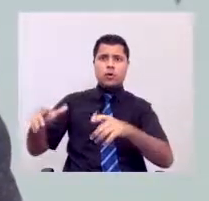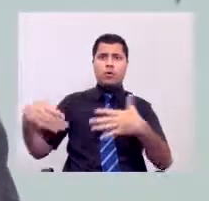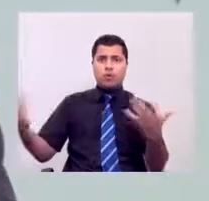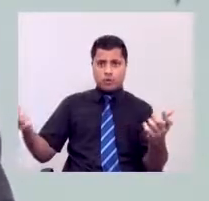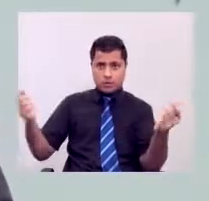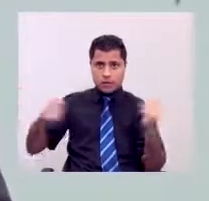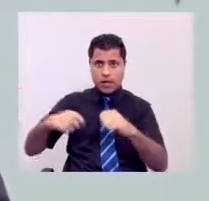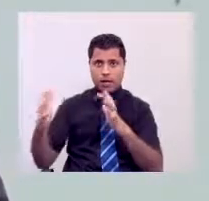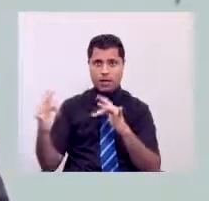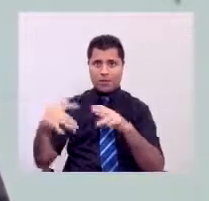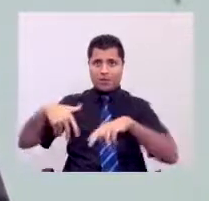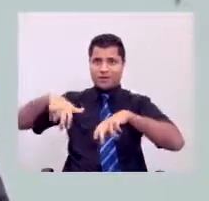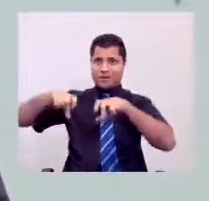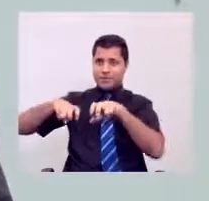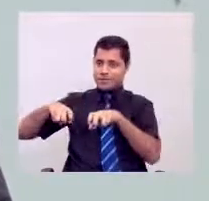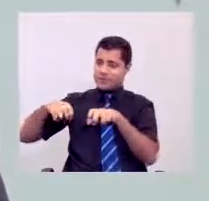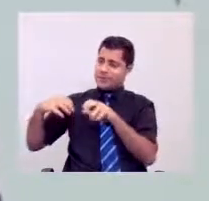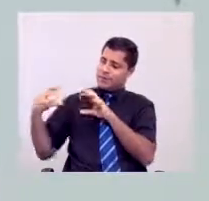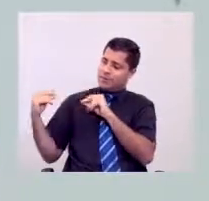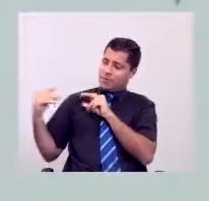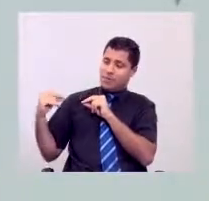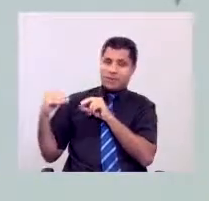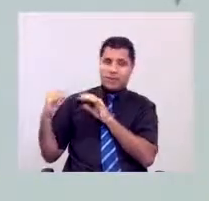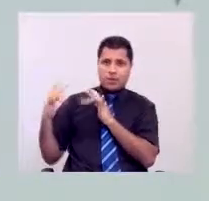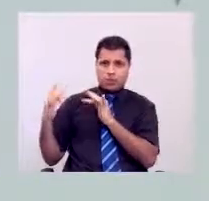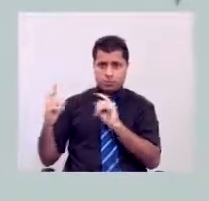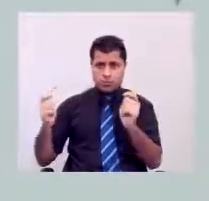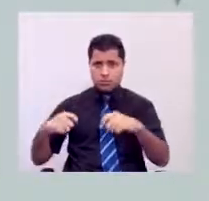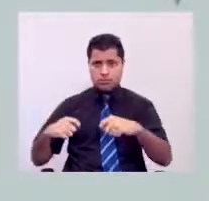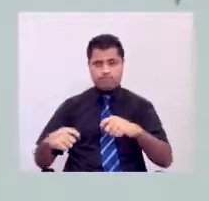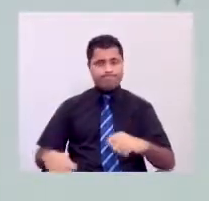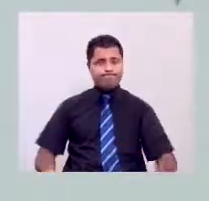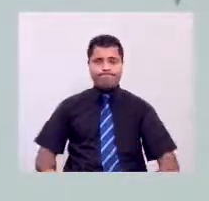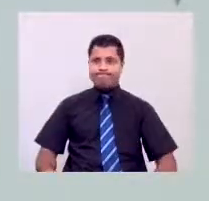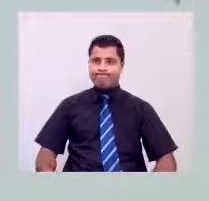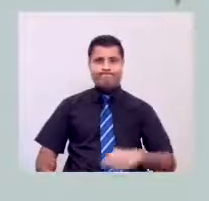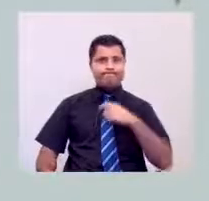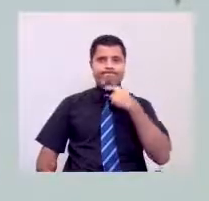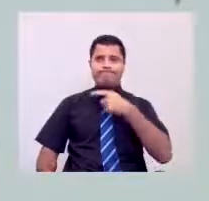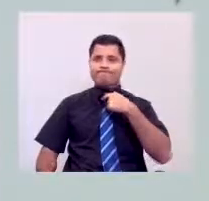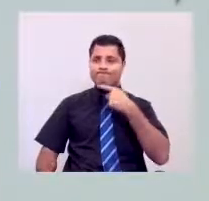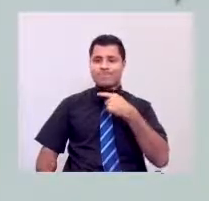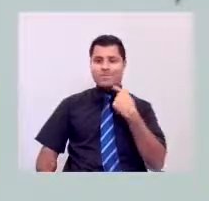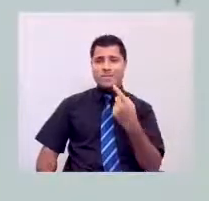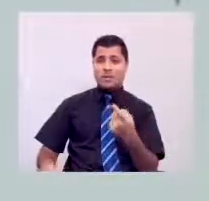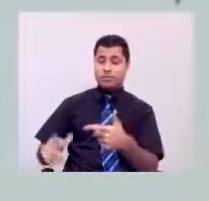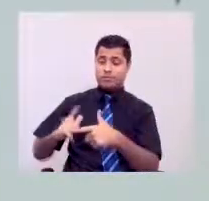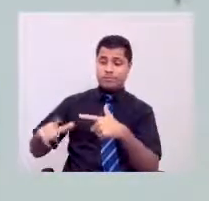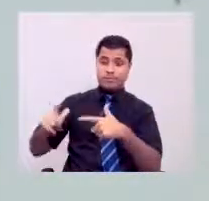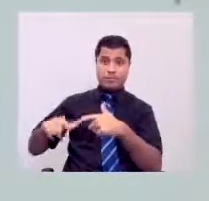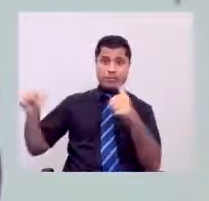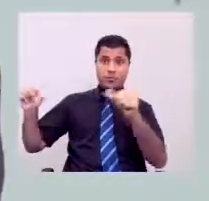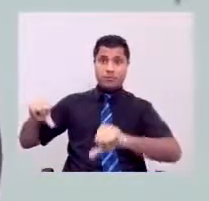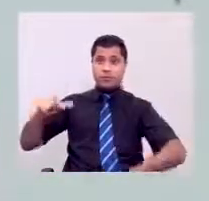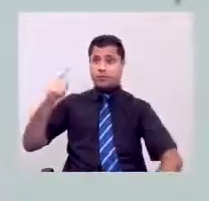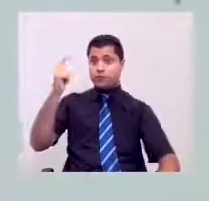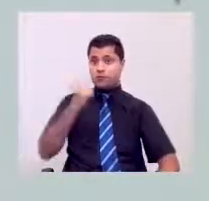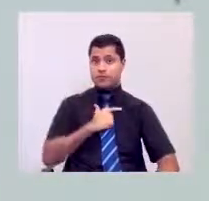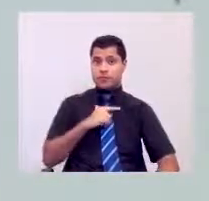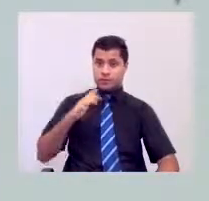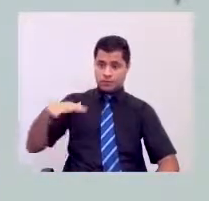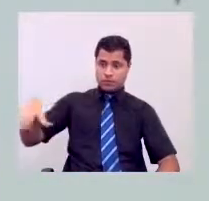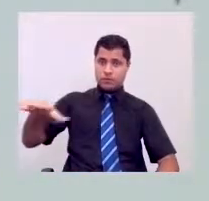namorar. E atendendo a comunidade, atendendo o empenho de